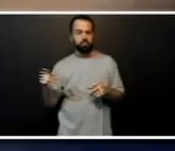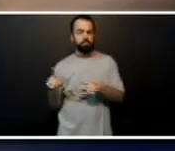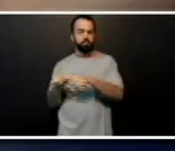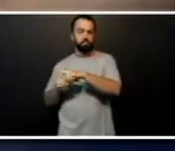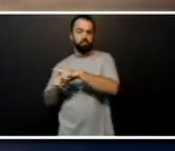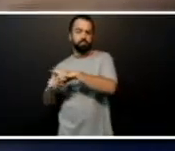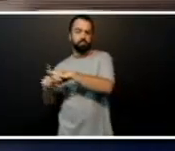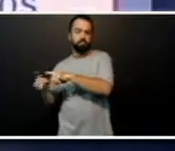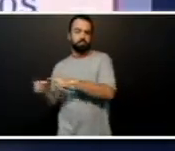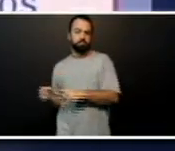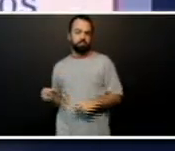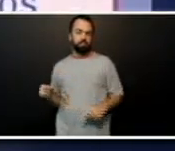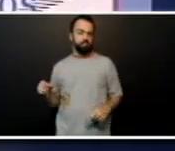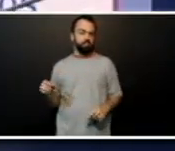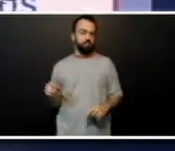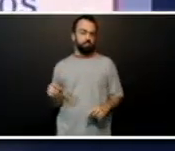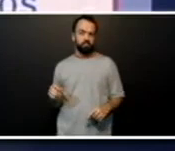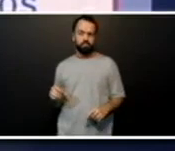do 0.